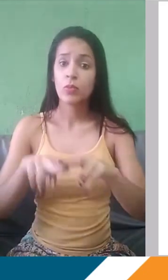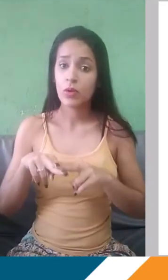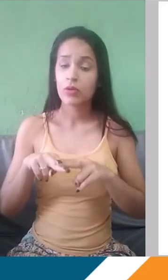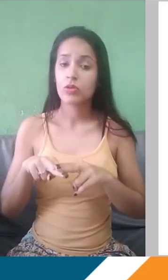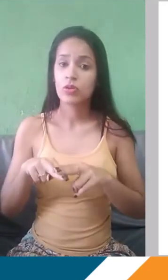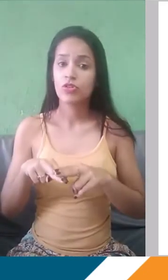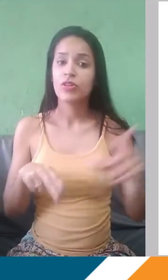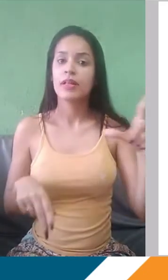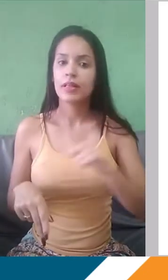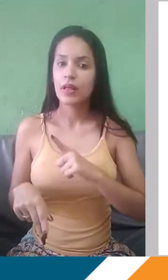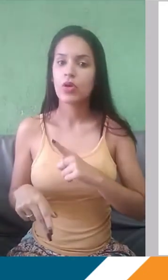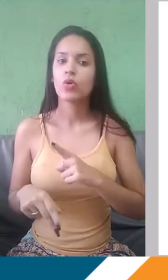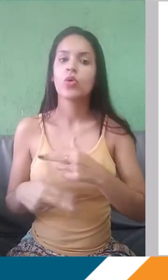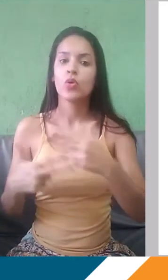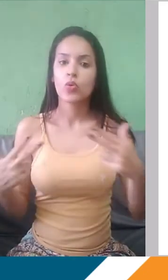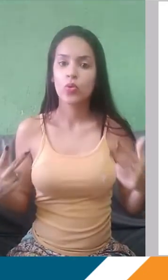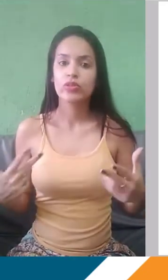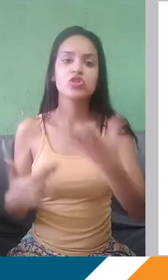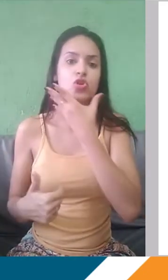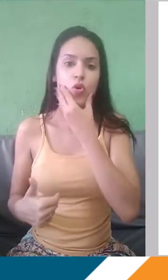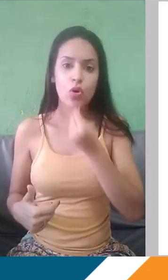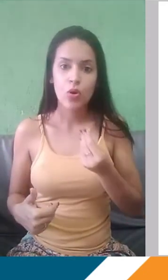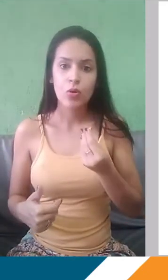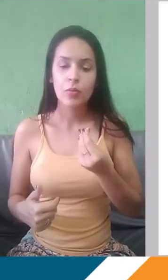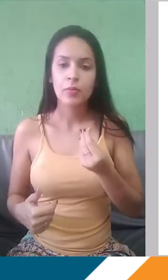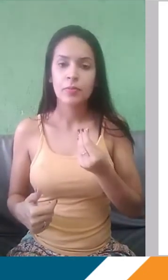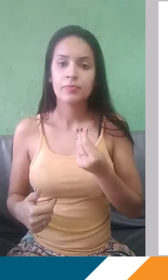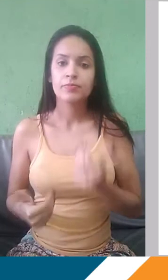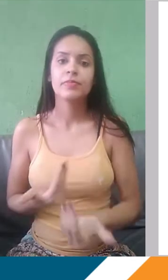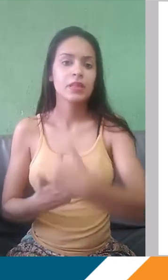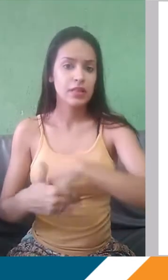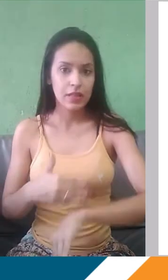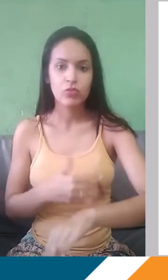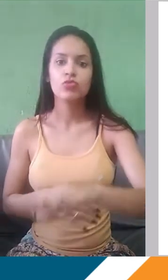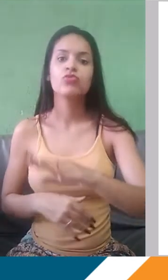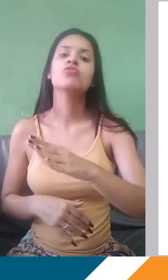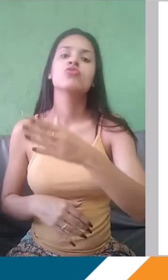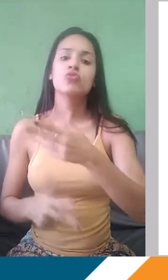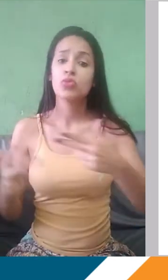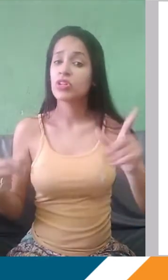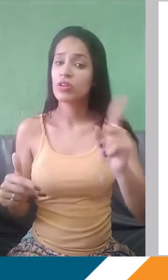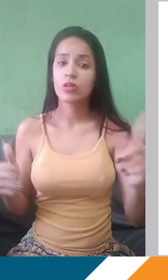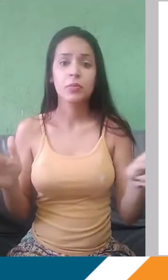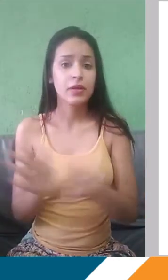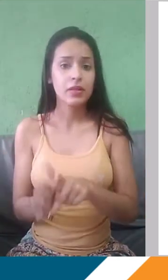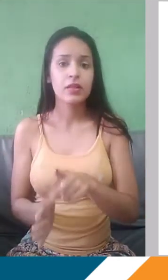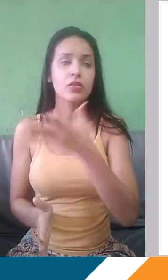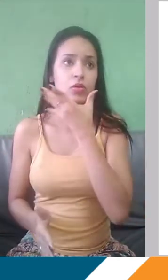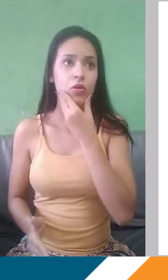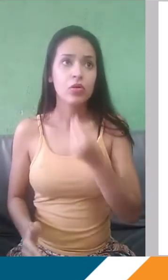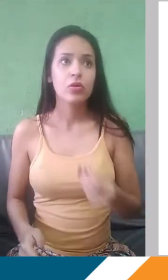elemento não humano. Nesse caso, são atribuídas ao elemento vida características humanas, pois a